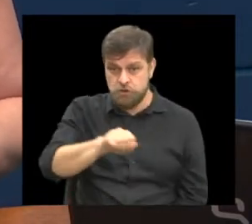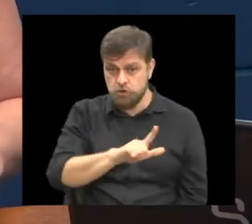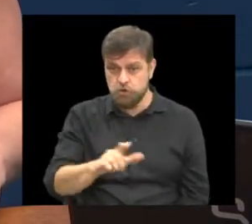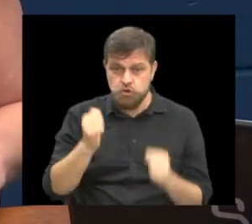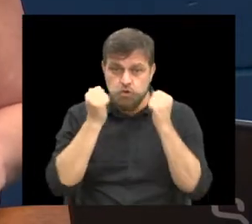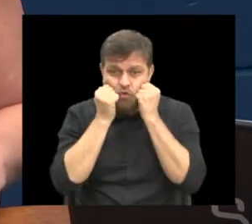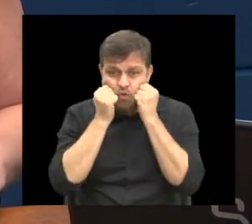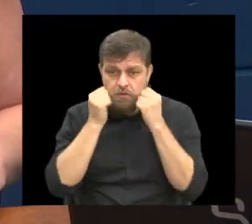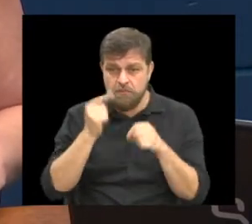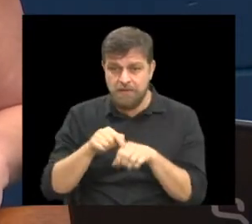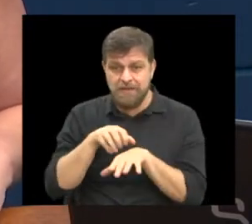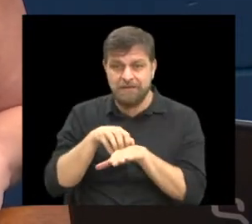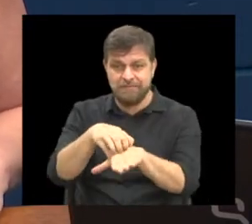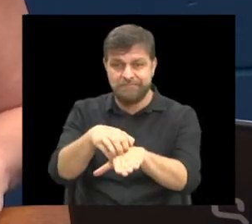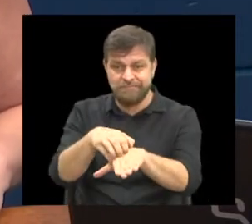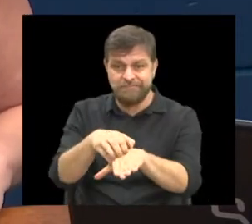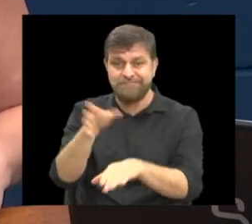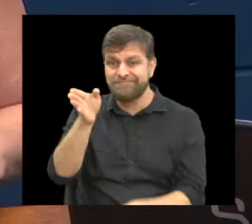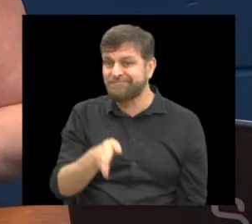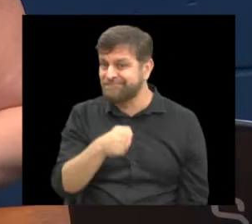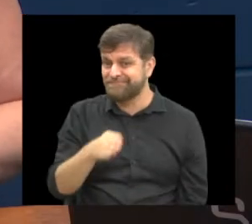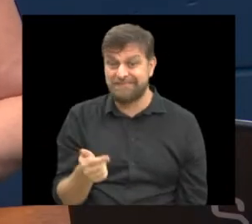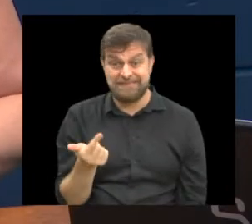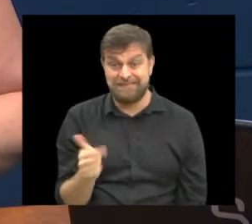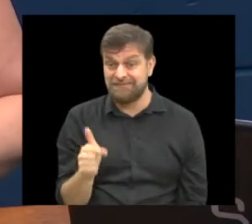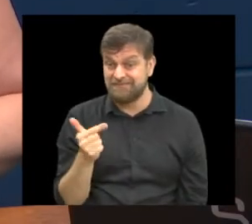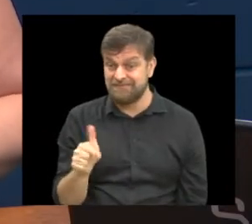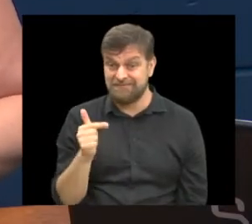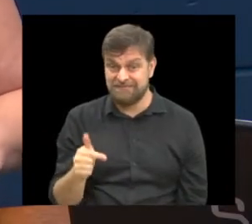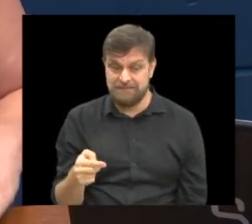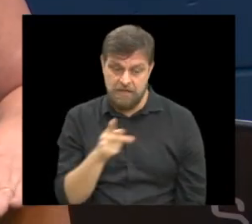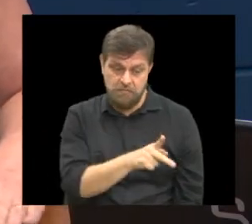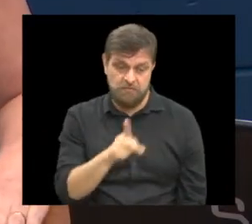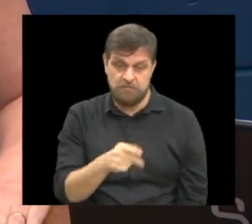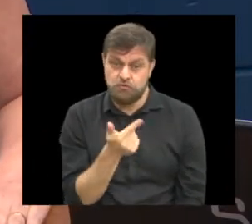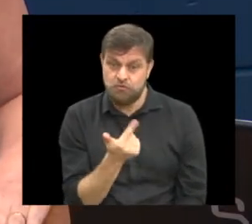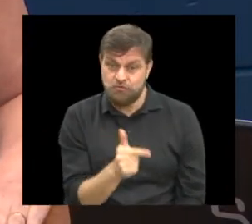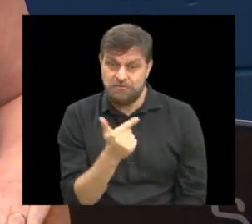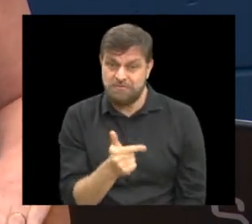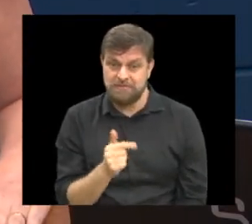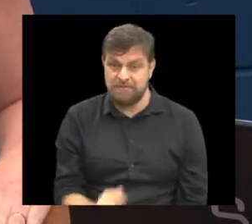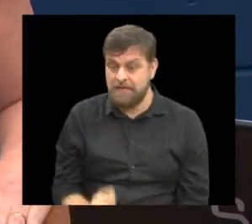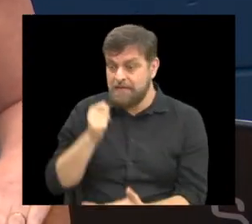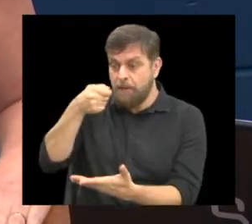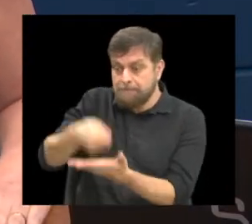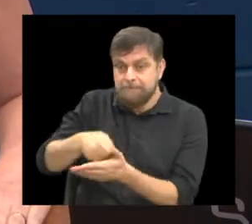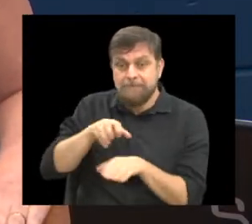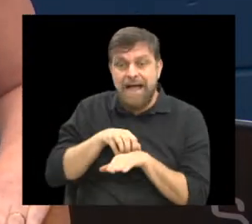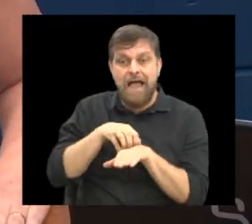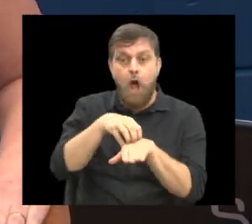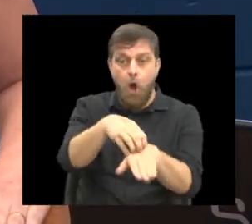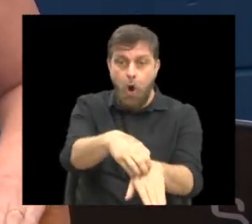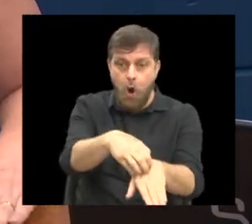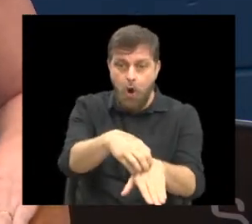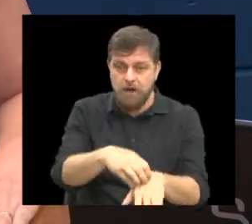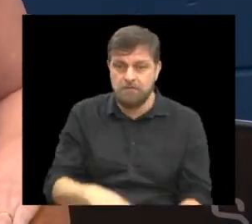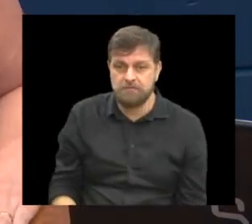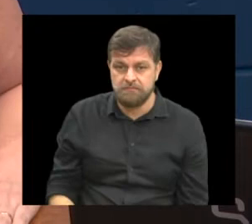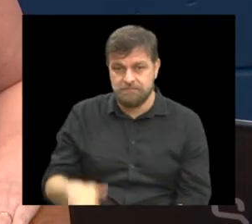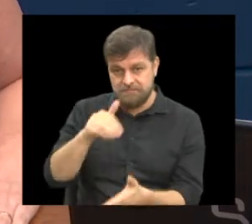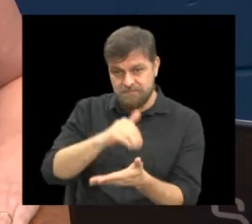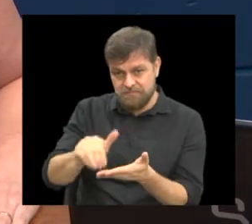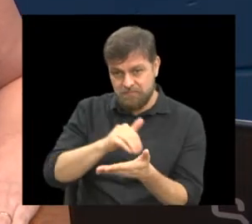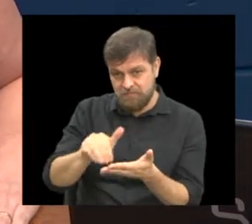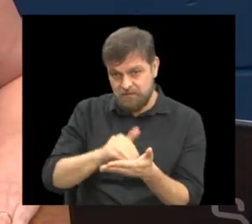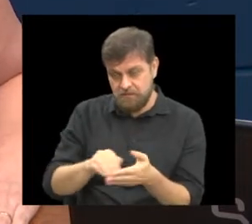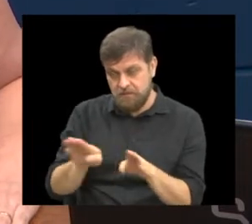o transporte é suspenso também no mês de julho. A partir do momento que não tem professor, não há custeio do transporte. Então, a secretaria também